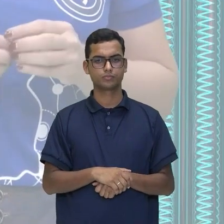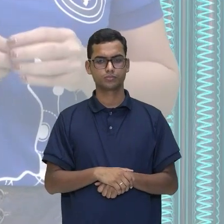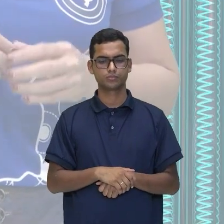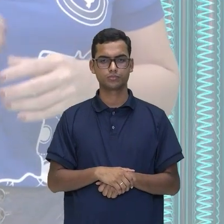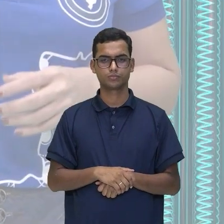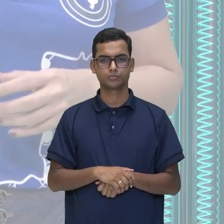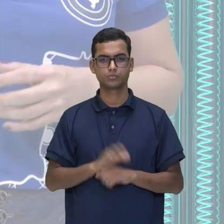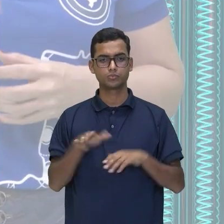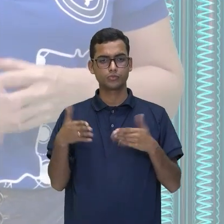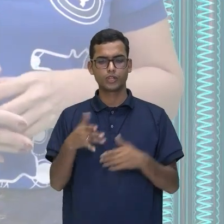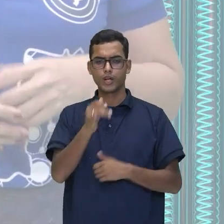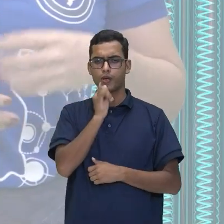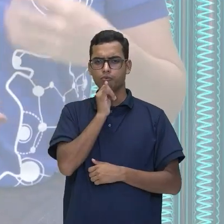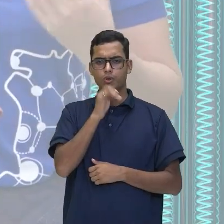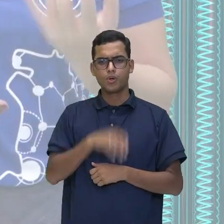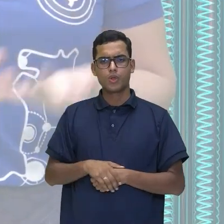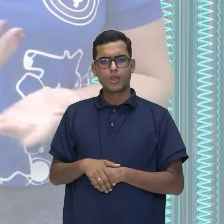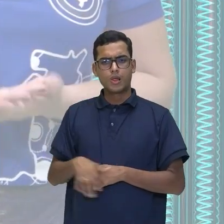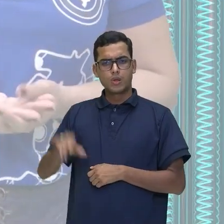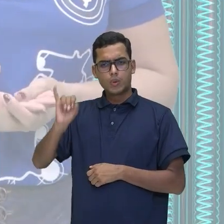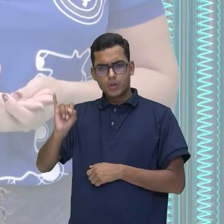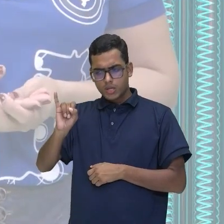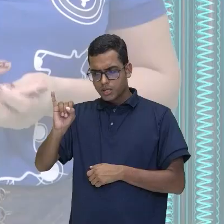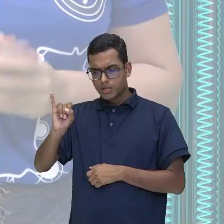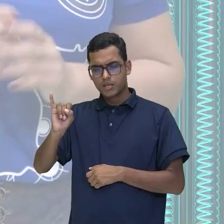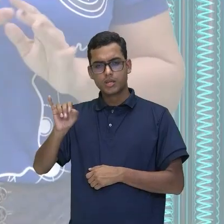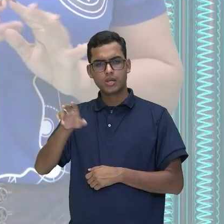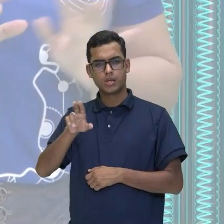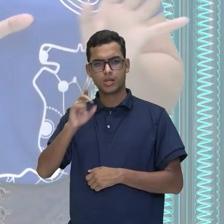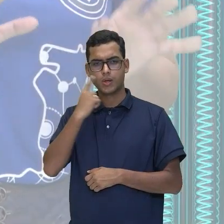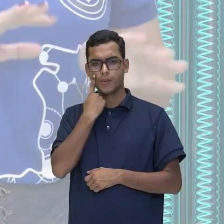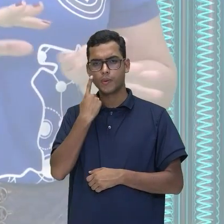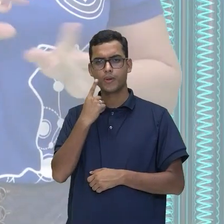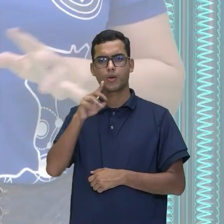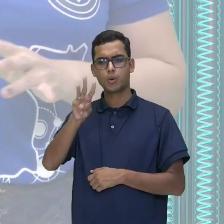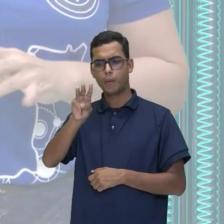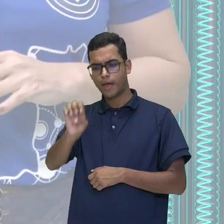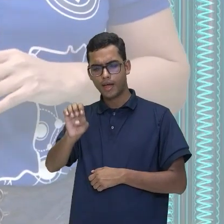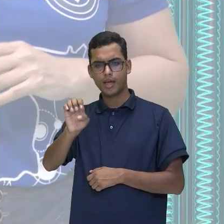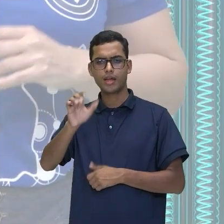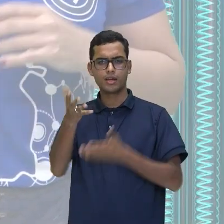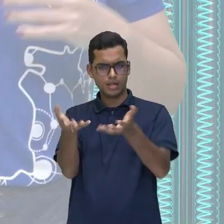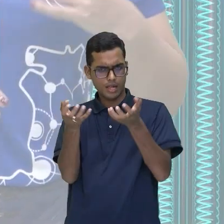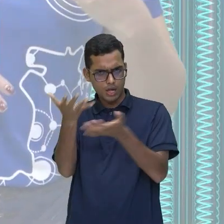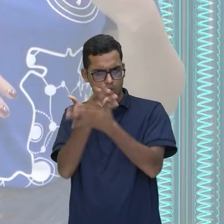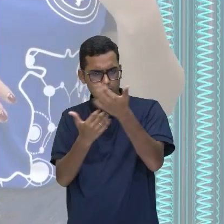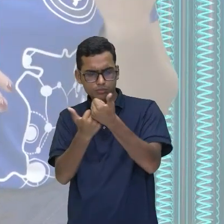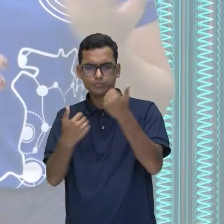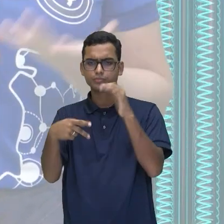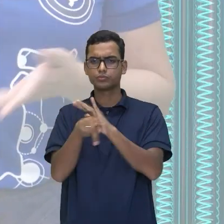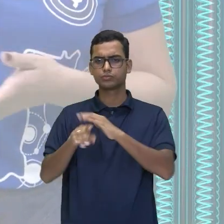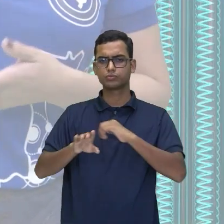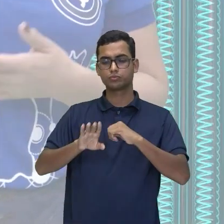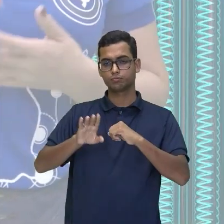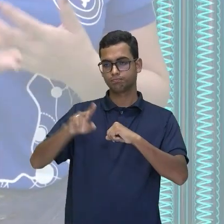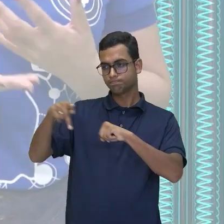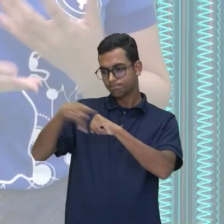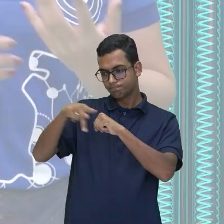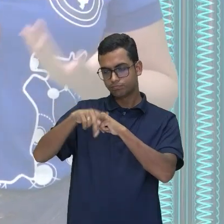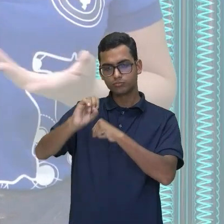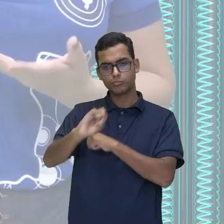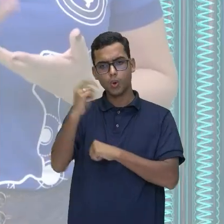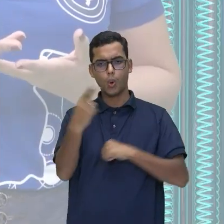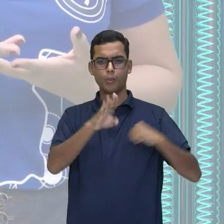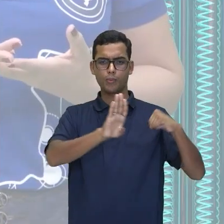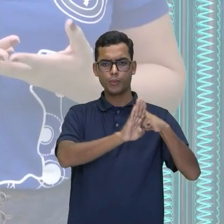o we, ou quando for necessário, quando pedirem para vocês, substituam o pronome ou substituam o